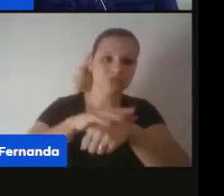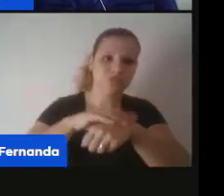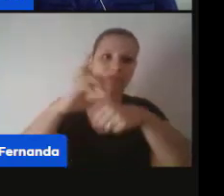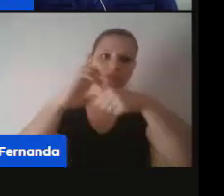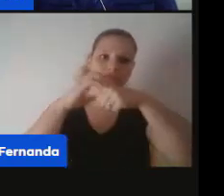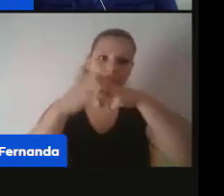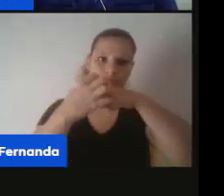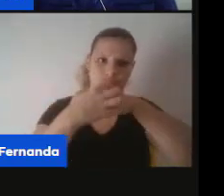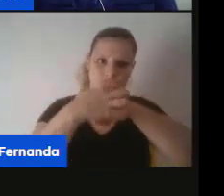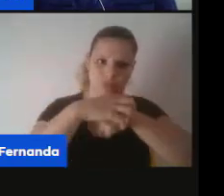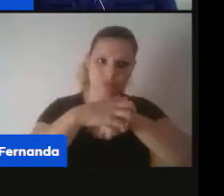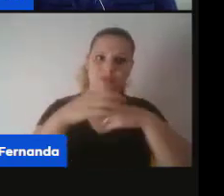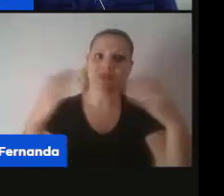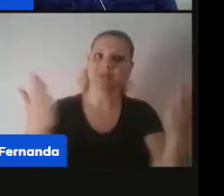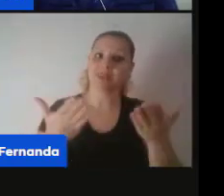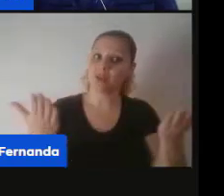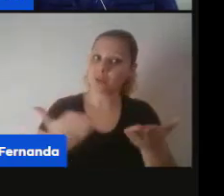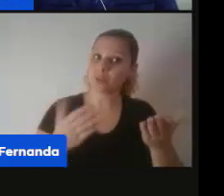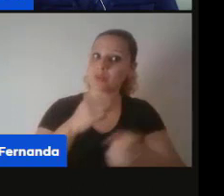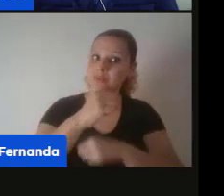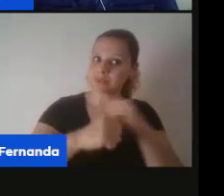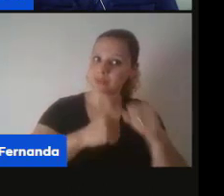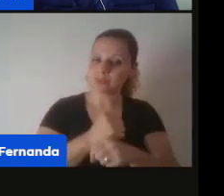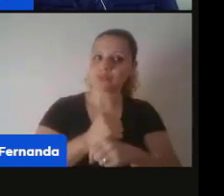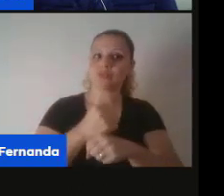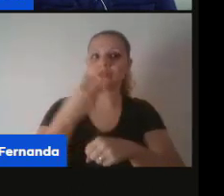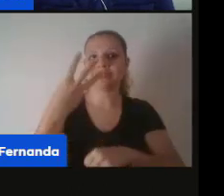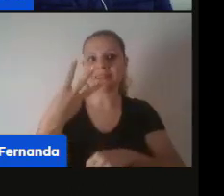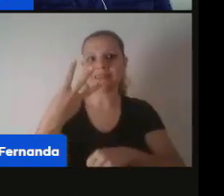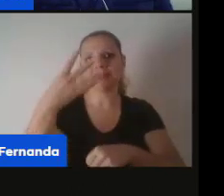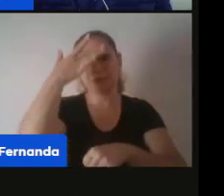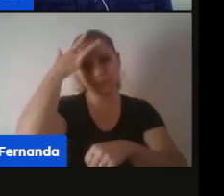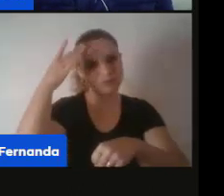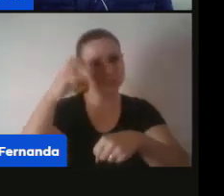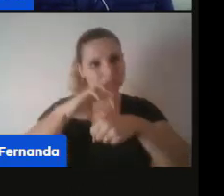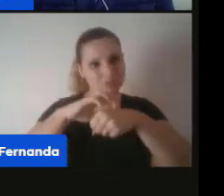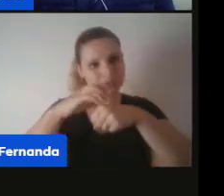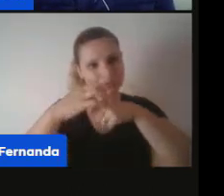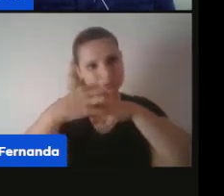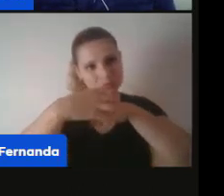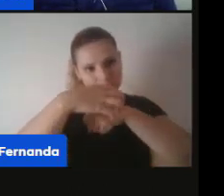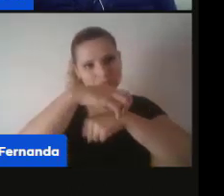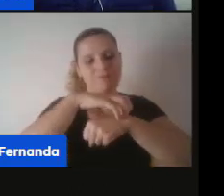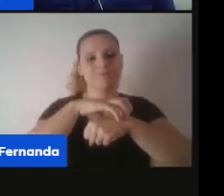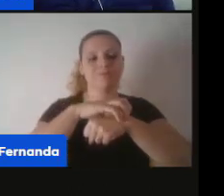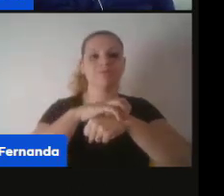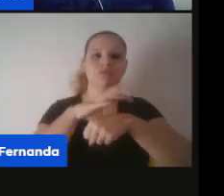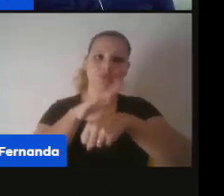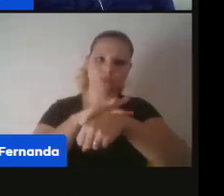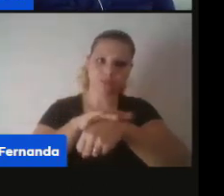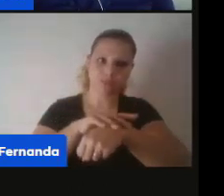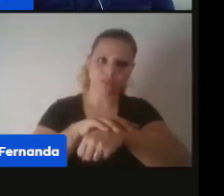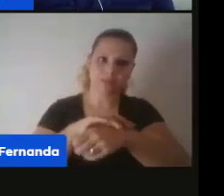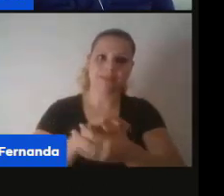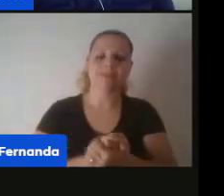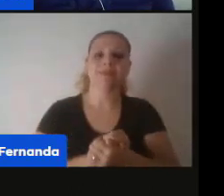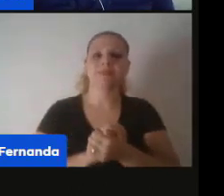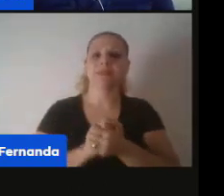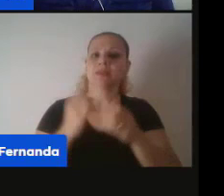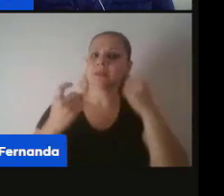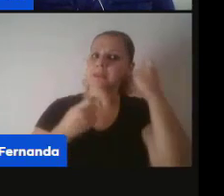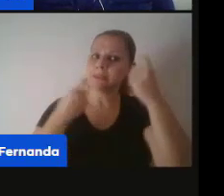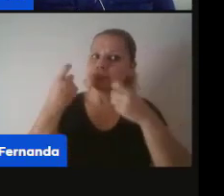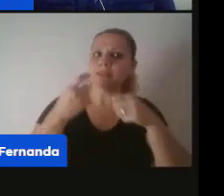ano nós já temos 3 casos notificados. A preocupação com a chikungunya é quando uma doença chega, ela se instala